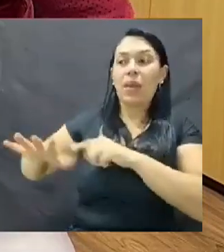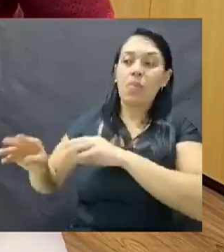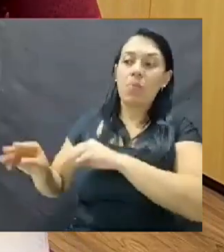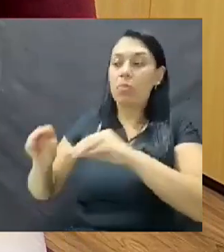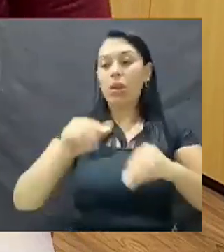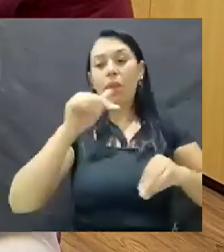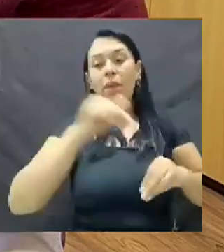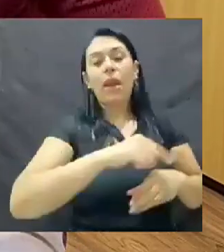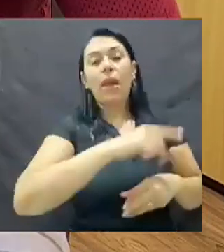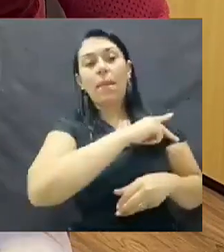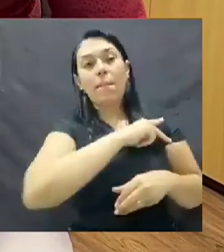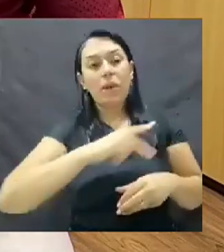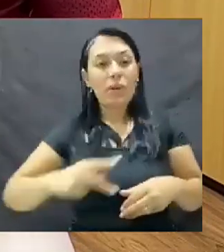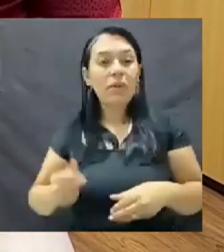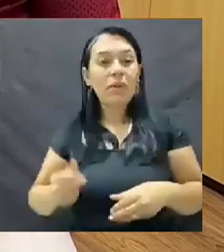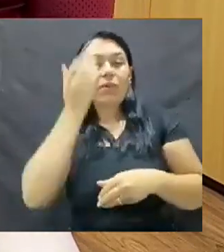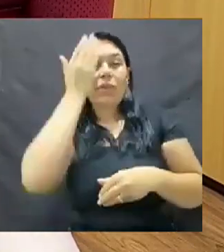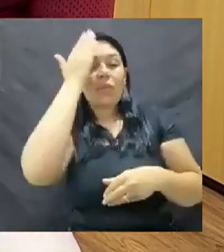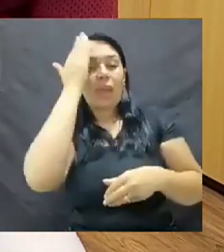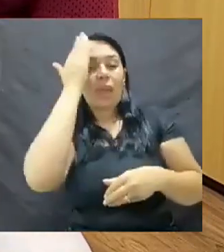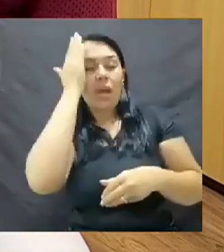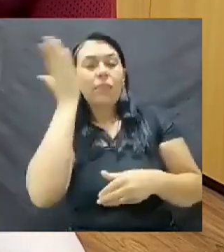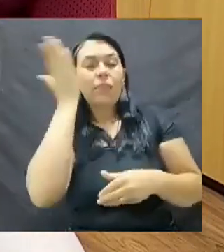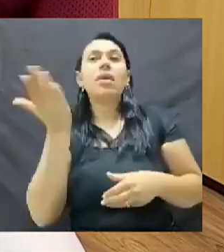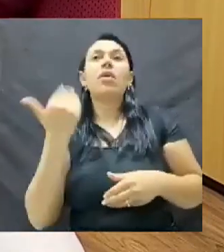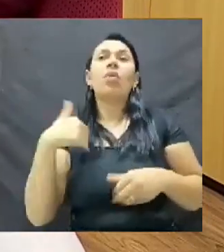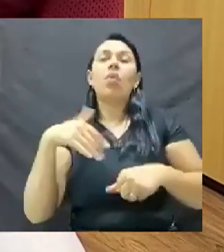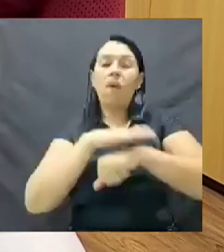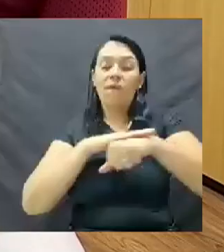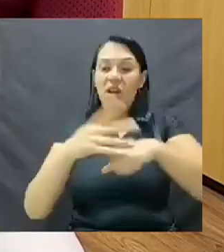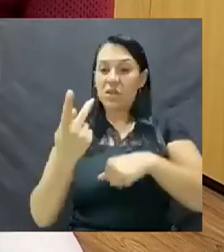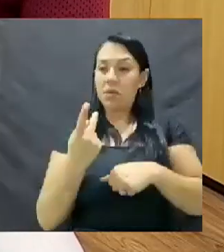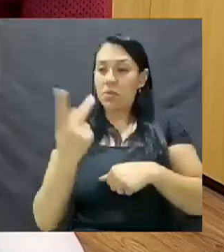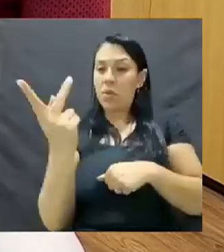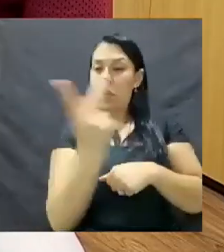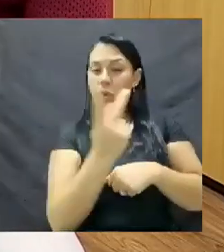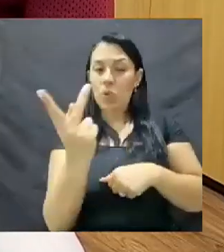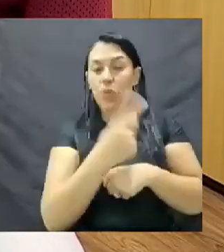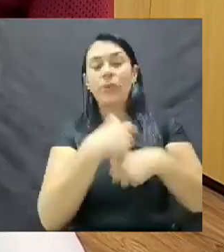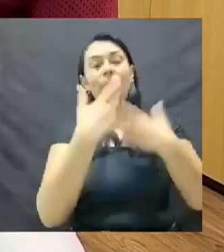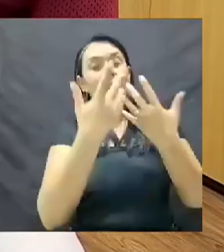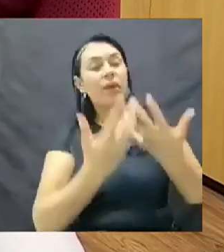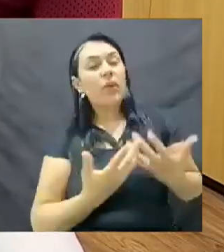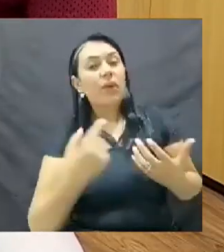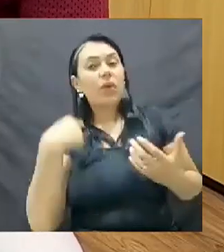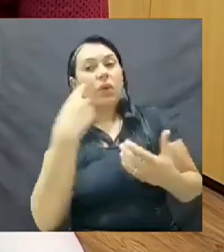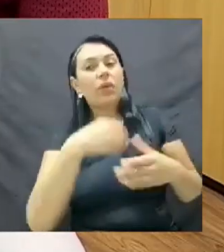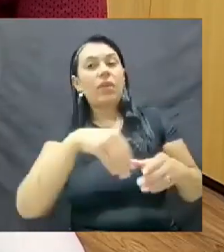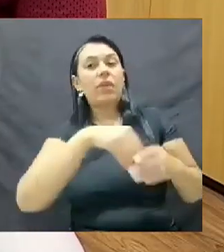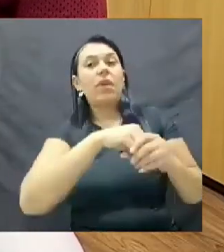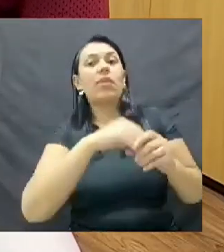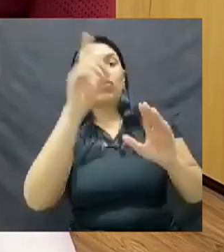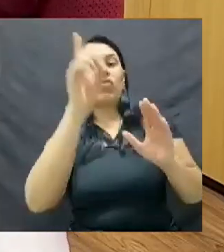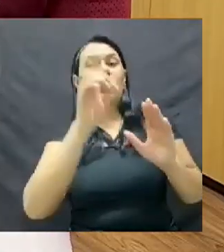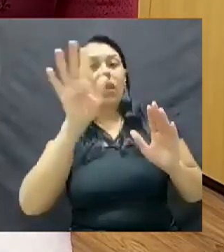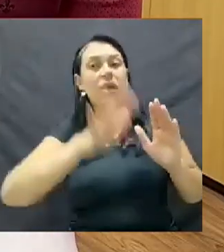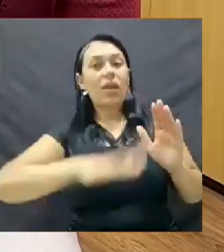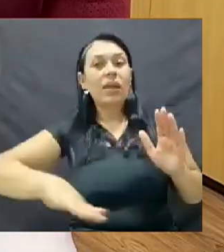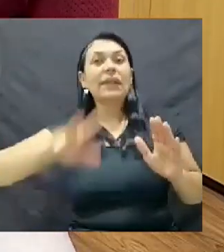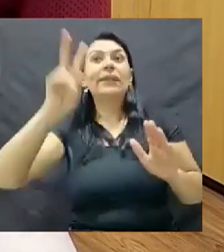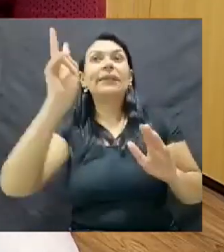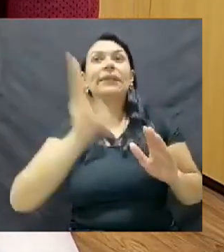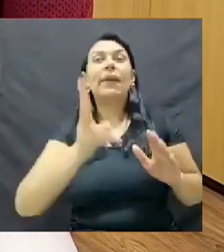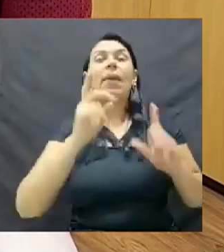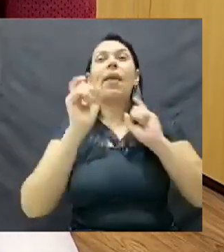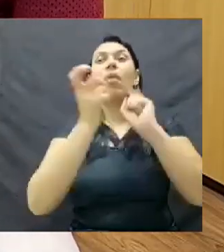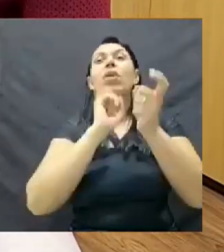ela vem aqui, né, conversar com a gente, sabe? Então a gente, aqui dentro da diretoria geral, está sempre em todas as reuniões ordinárias, tal. A